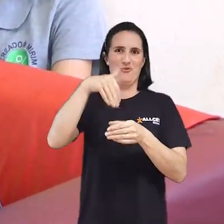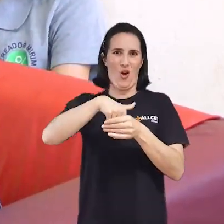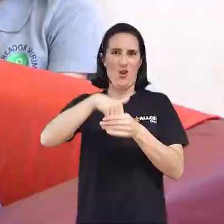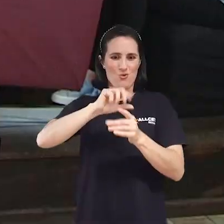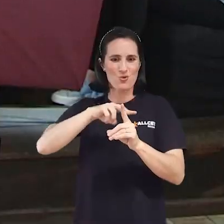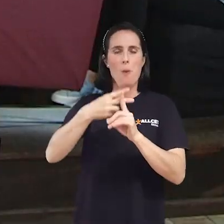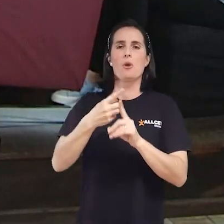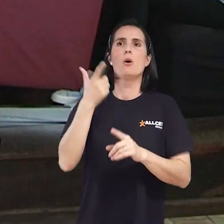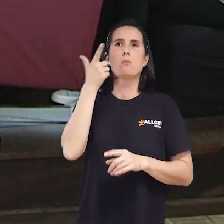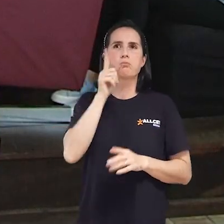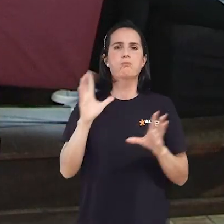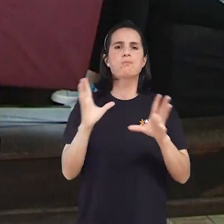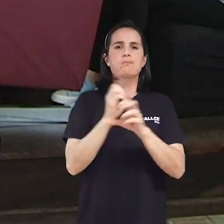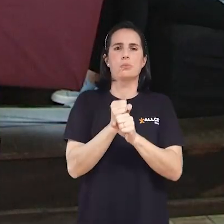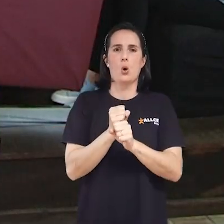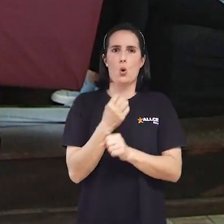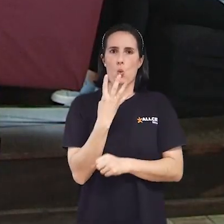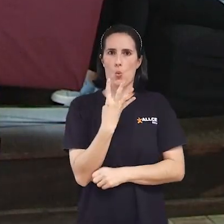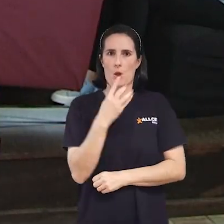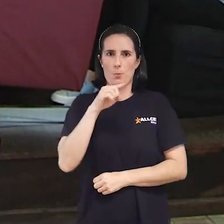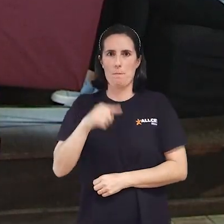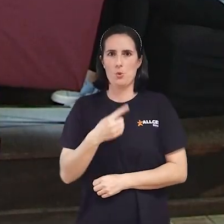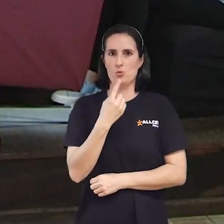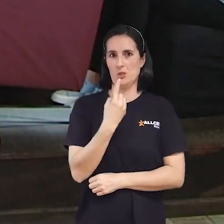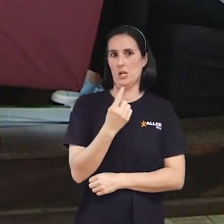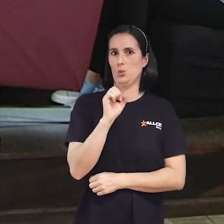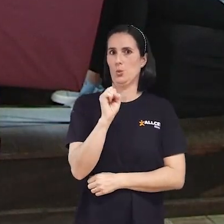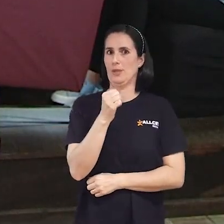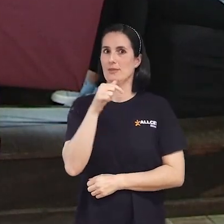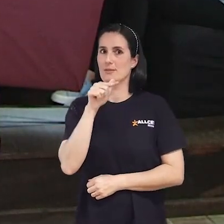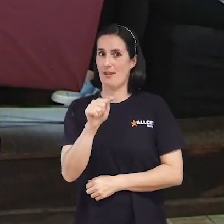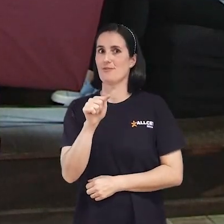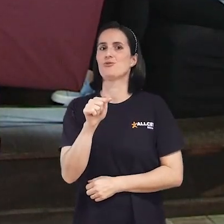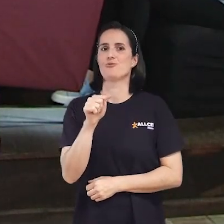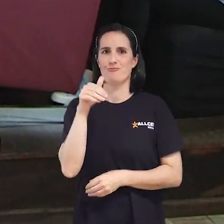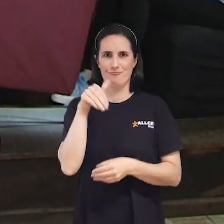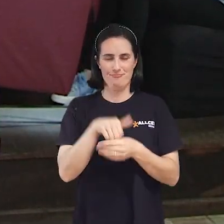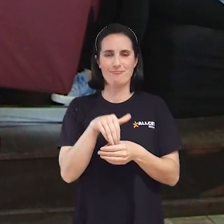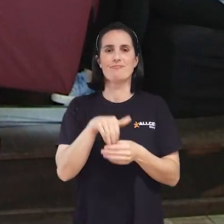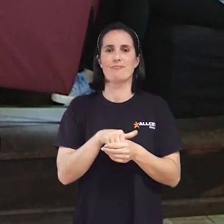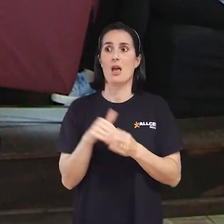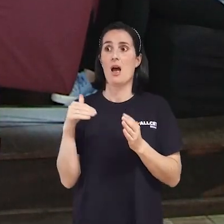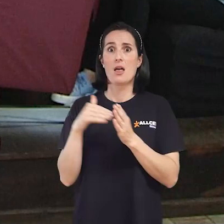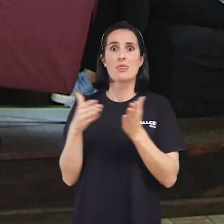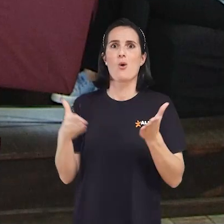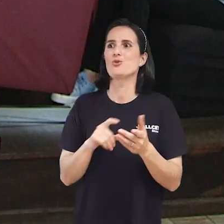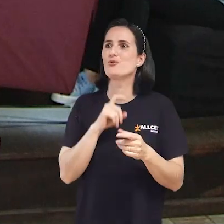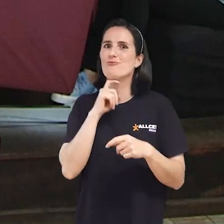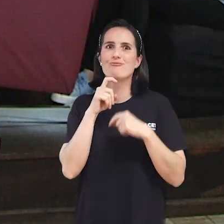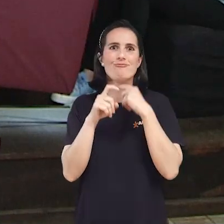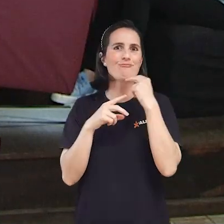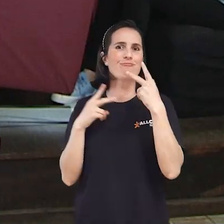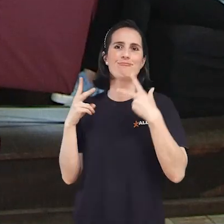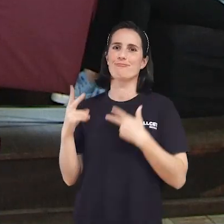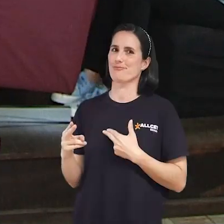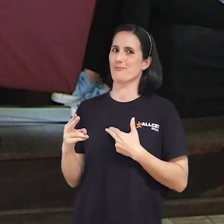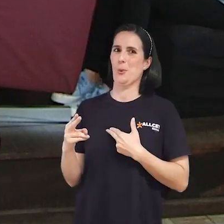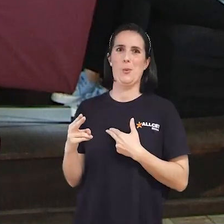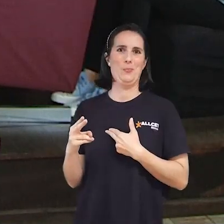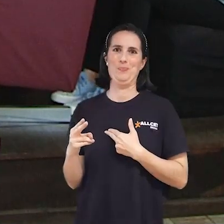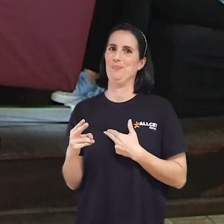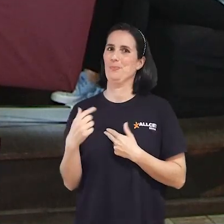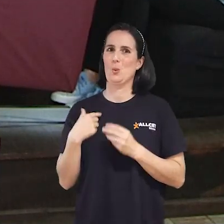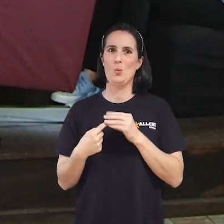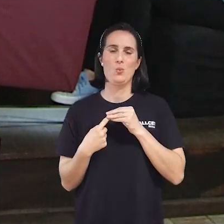contrário. Né? Fui pego pela motivação em superar aquele número de